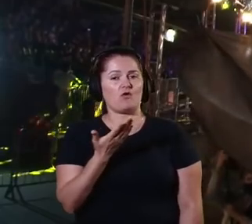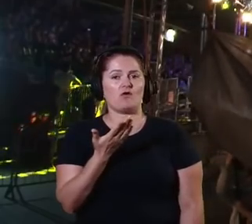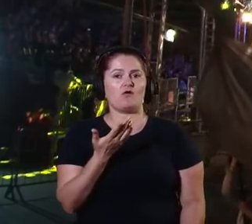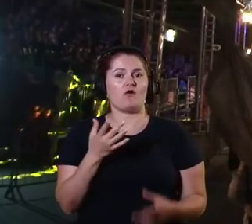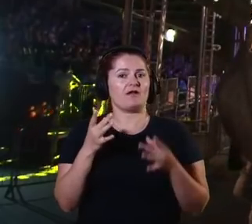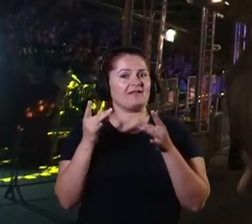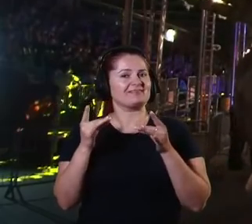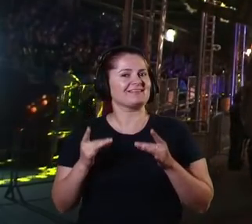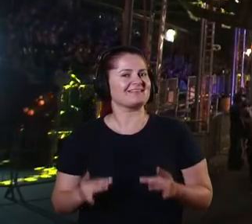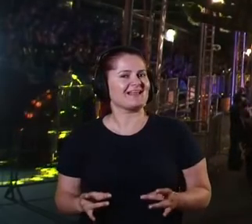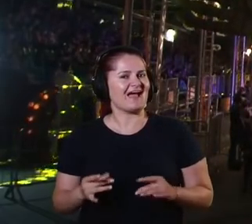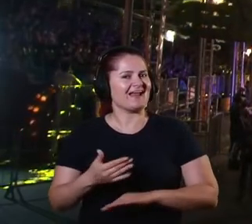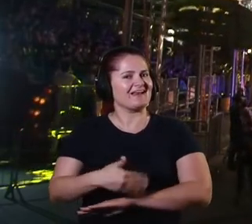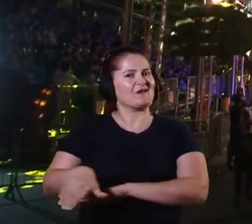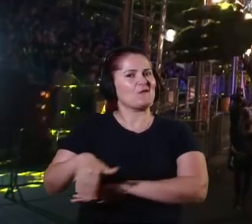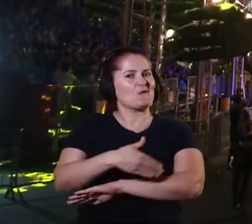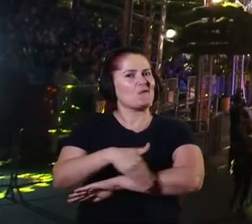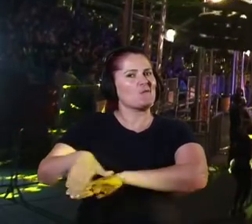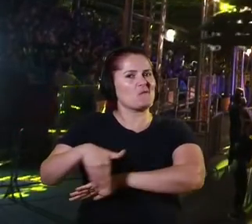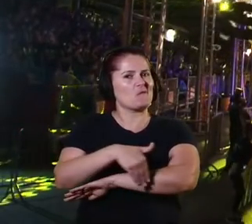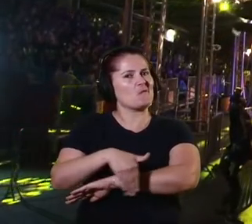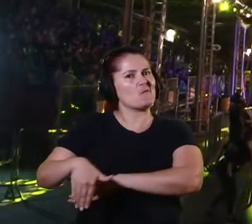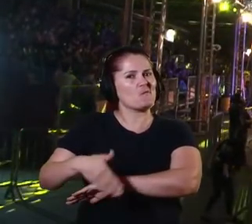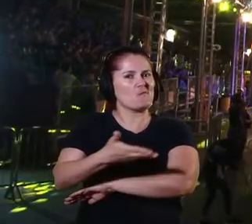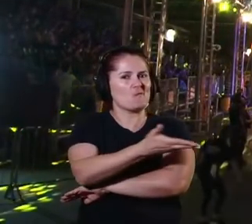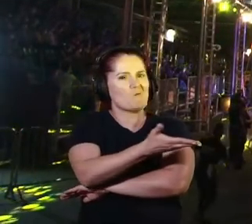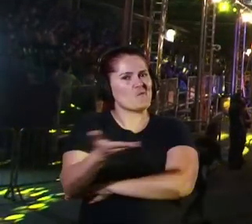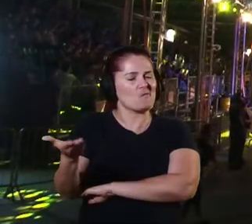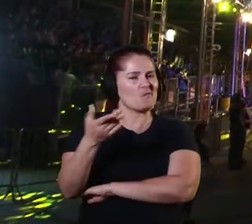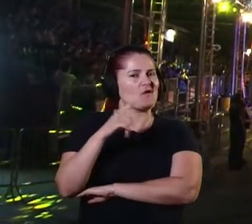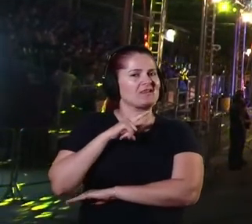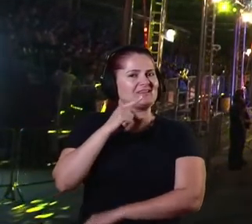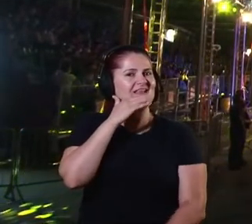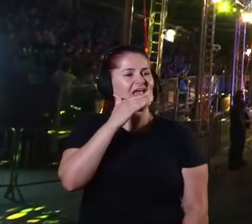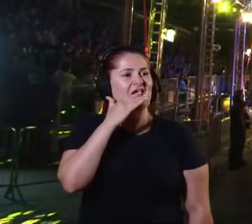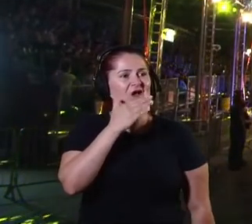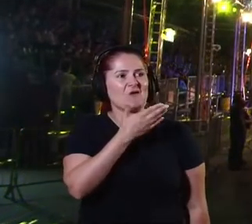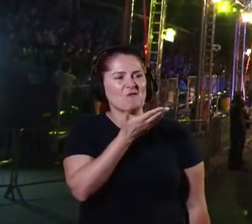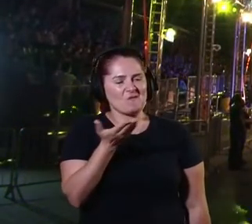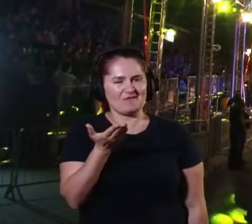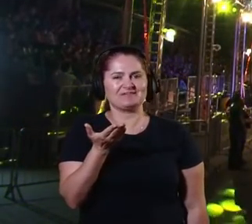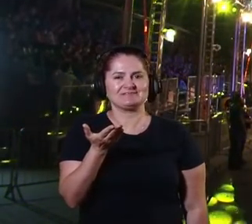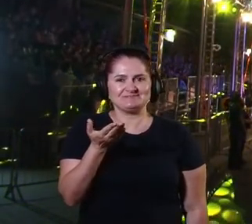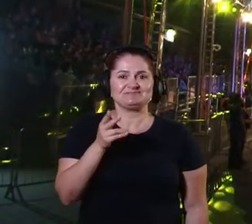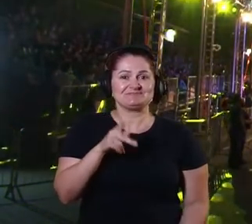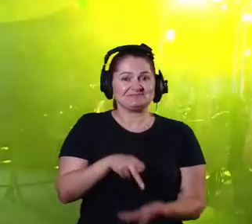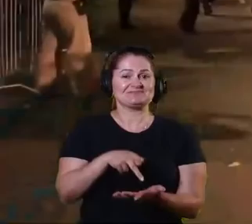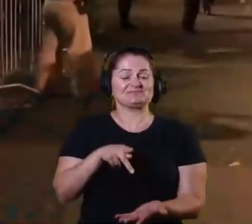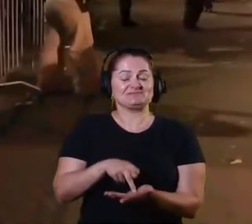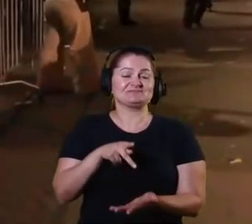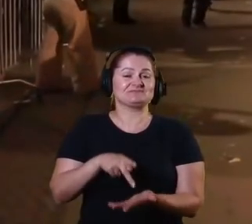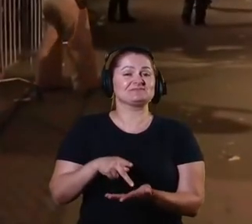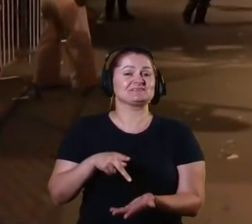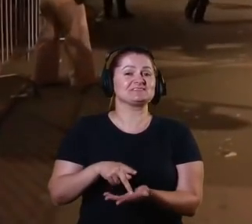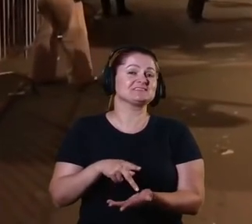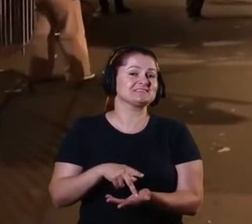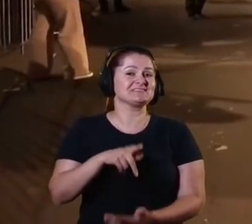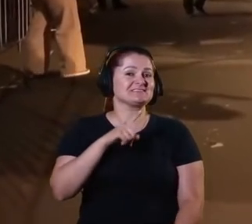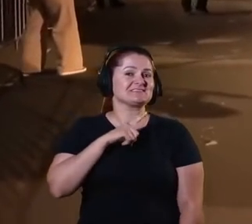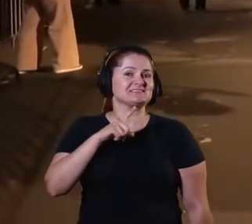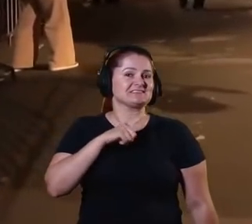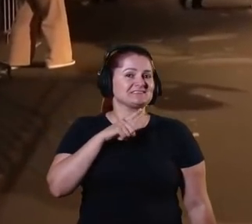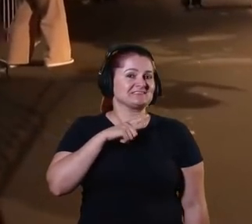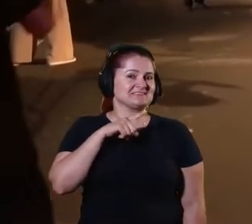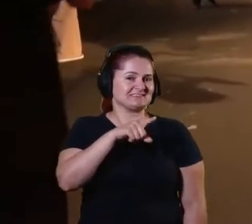Rua Sinimbu tomando toda essa cor e tinha exatamente, José Teodoro, essas